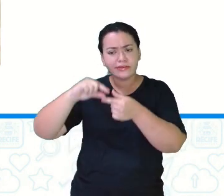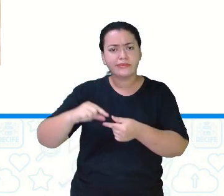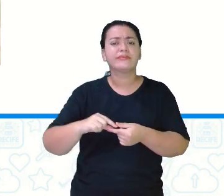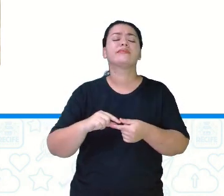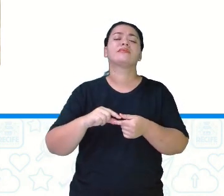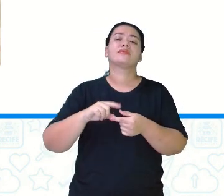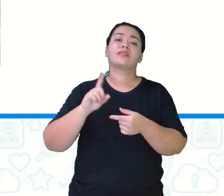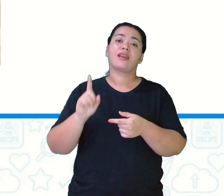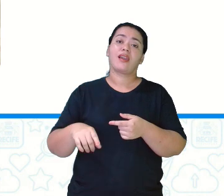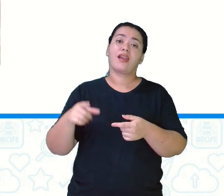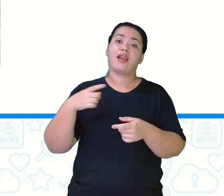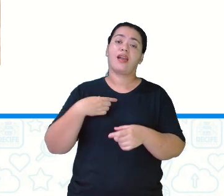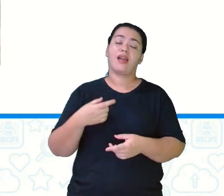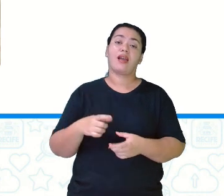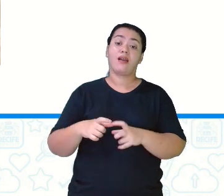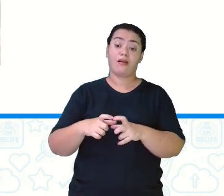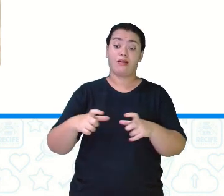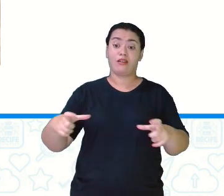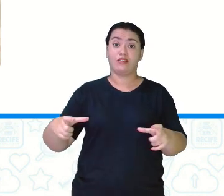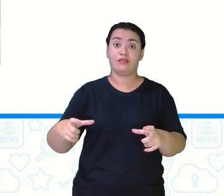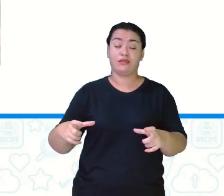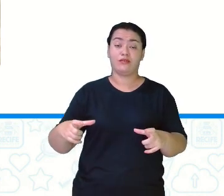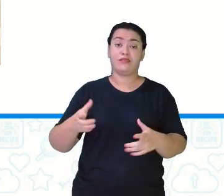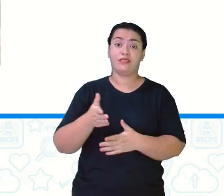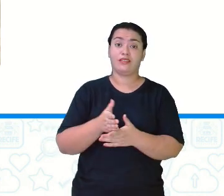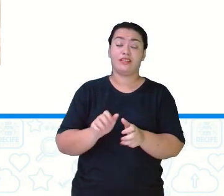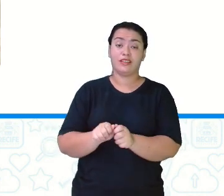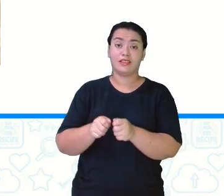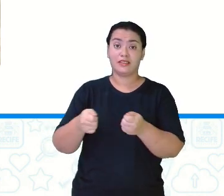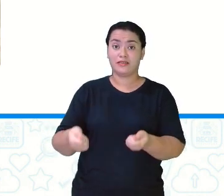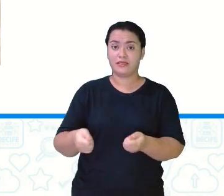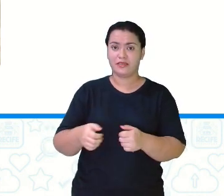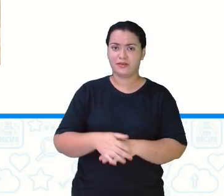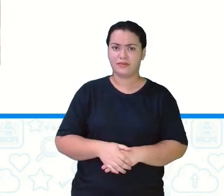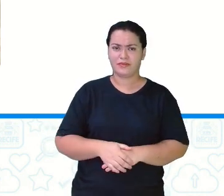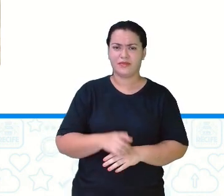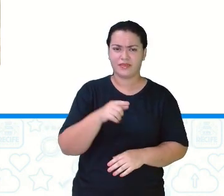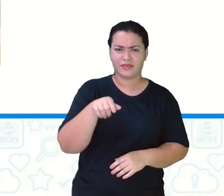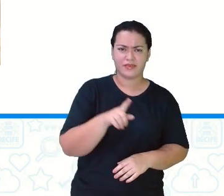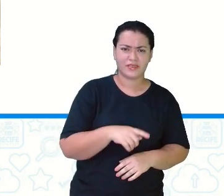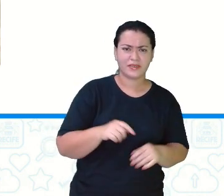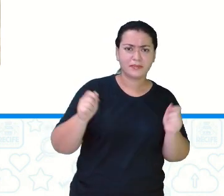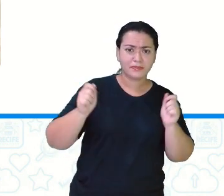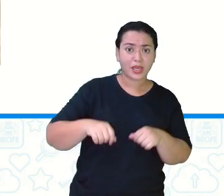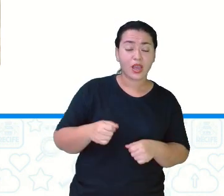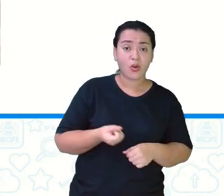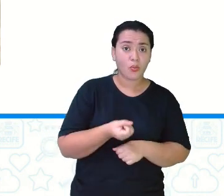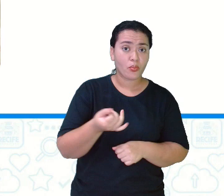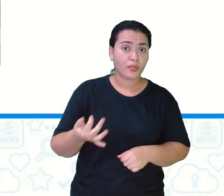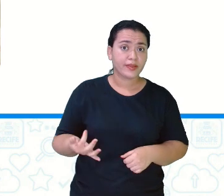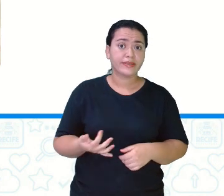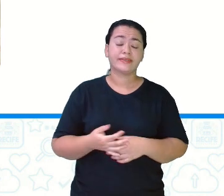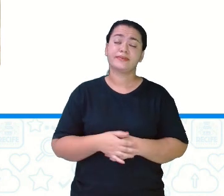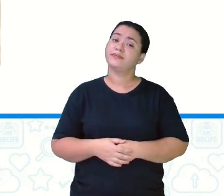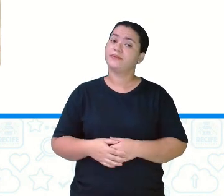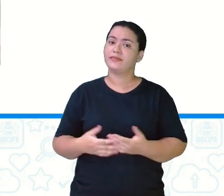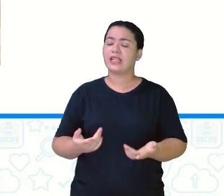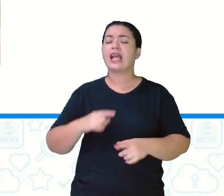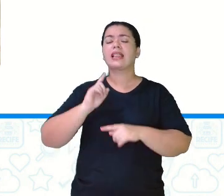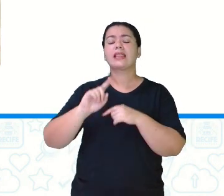foi dividida. E aí, será que vocês conseguiram contar? Depois que